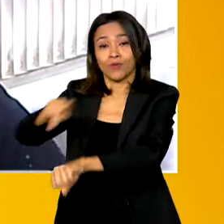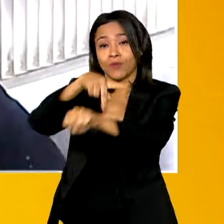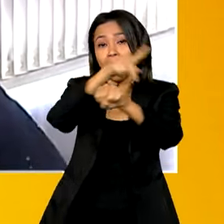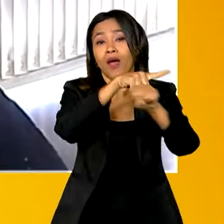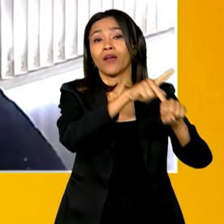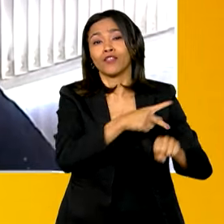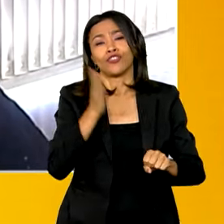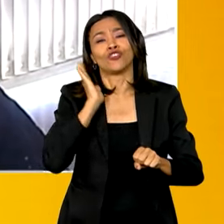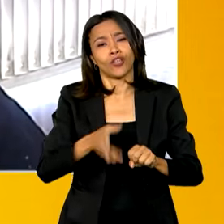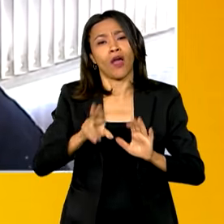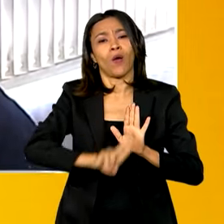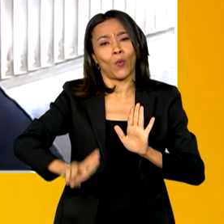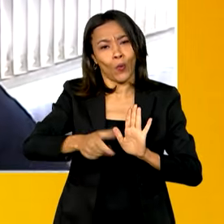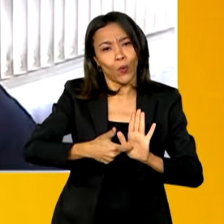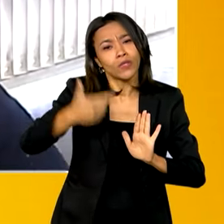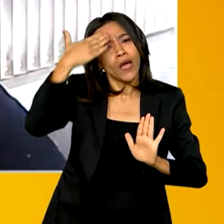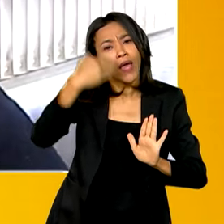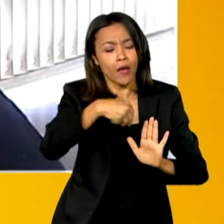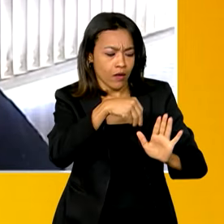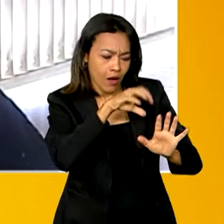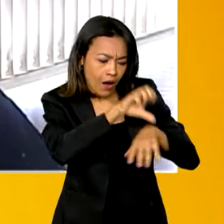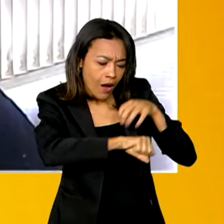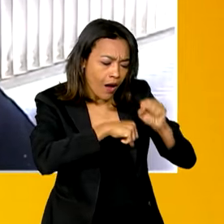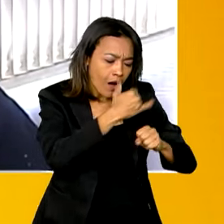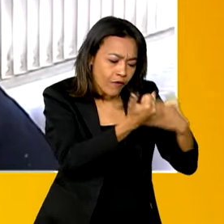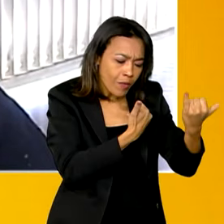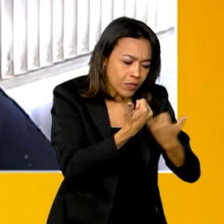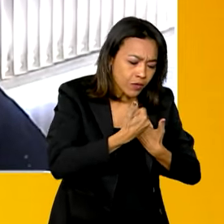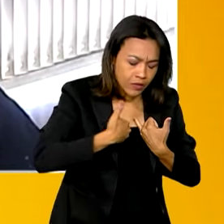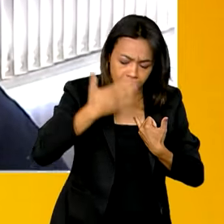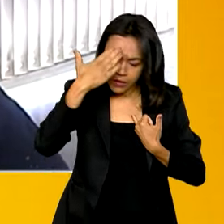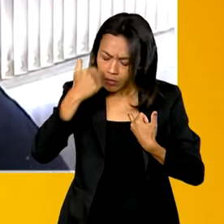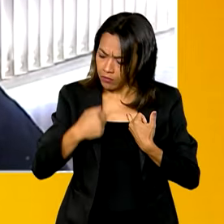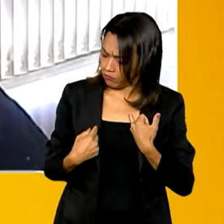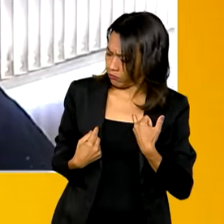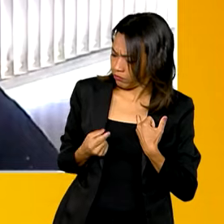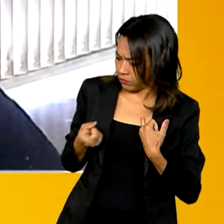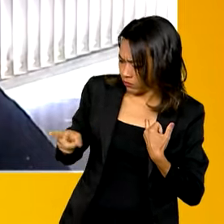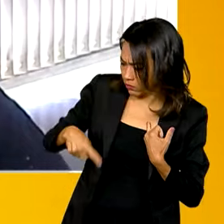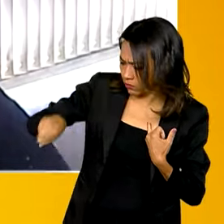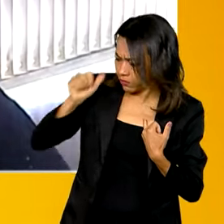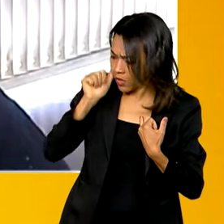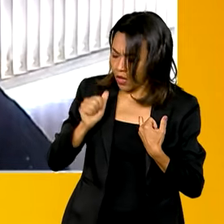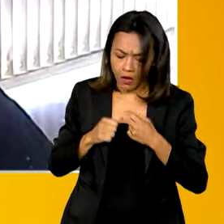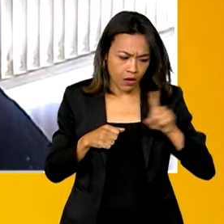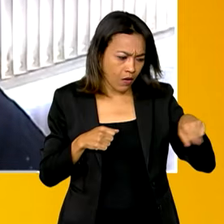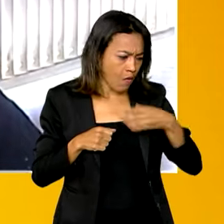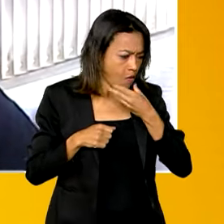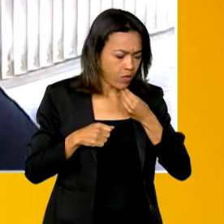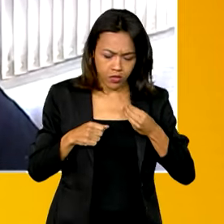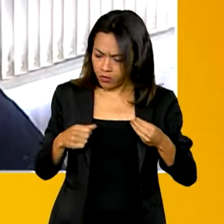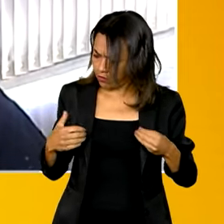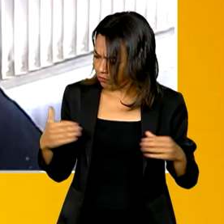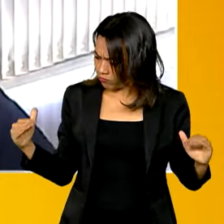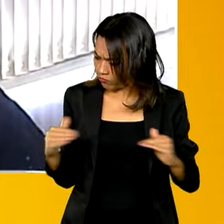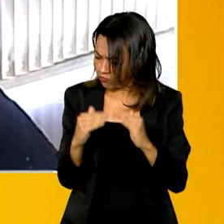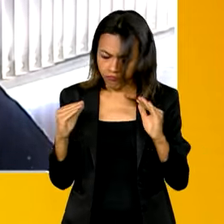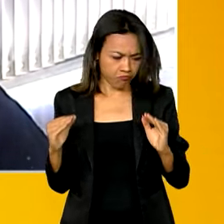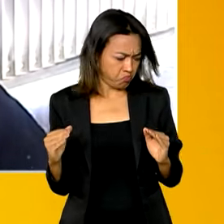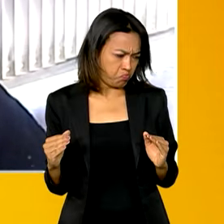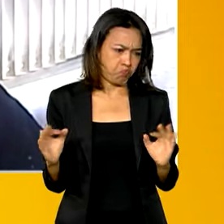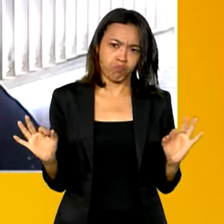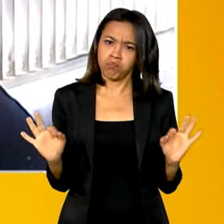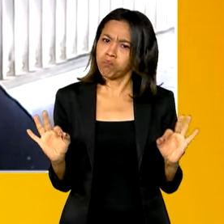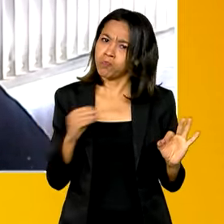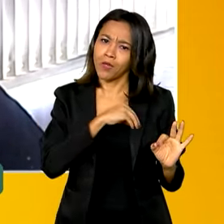de ajudar as pessoas a saberem, olharem para as diferenças de inserção de homens e mulheres e